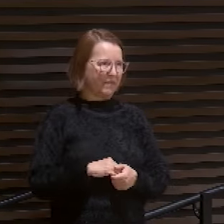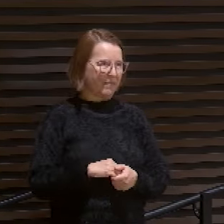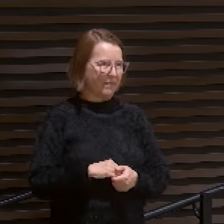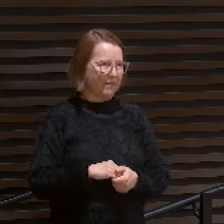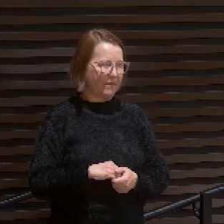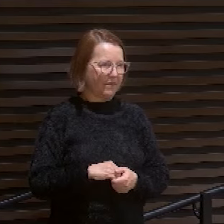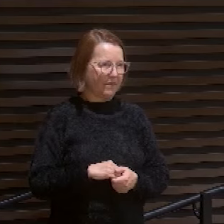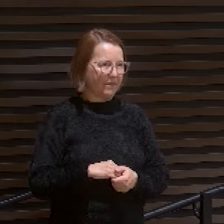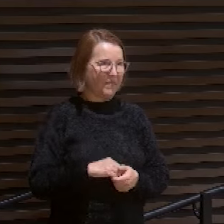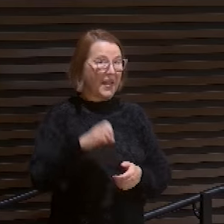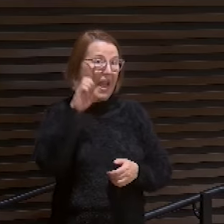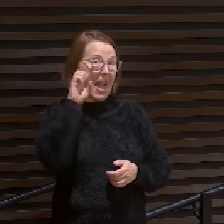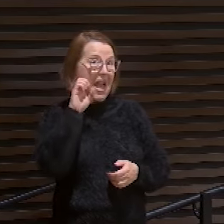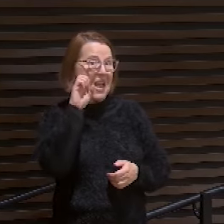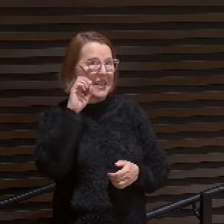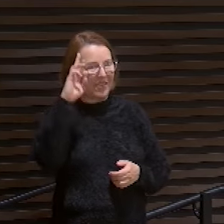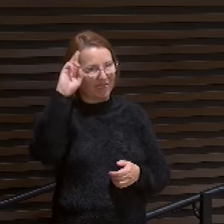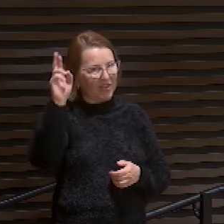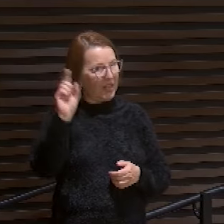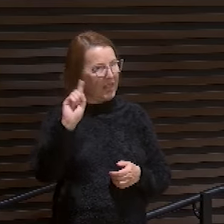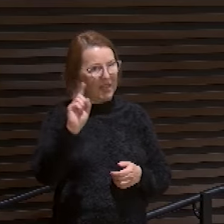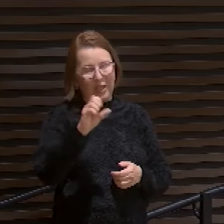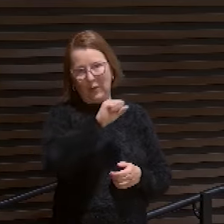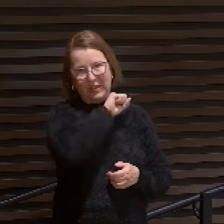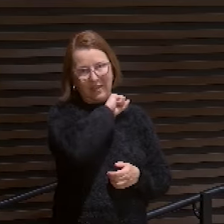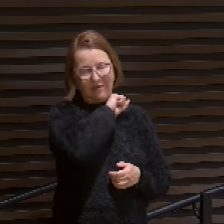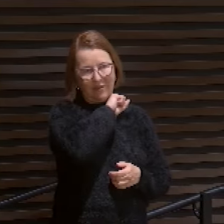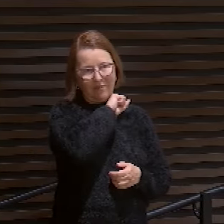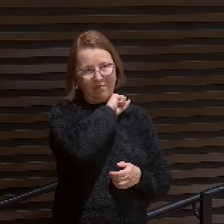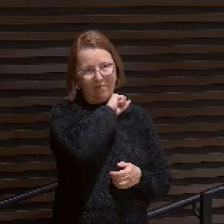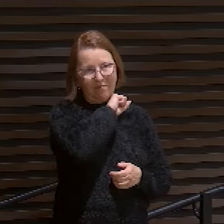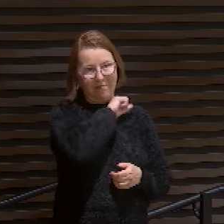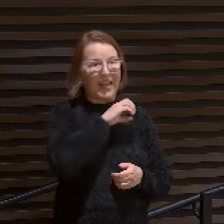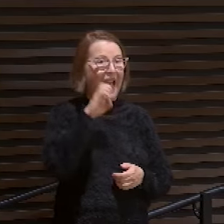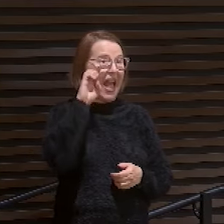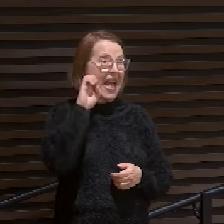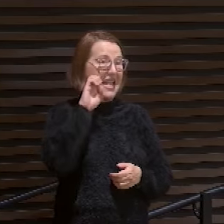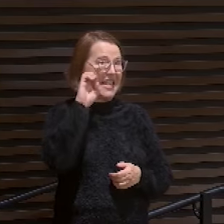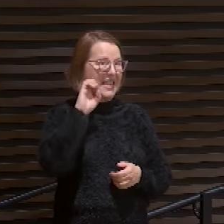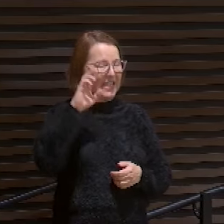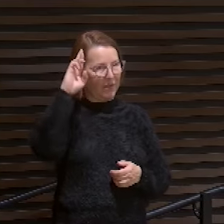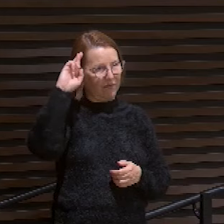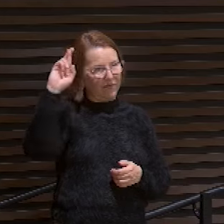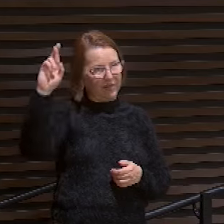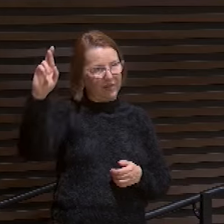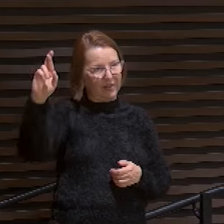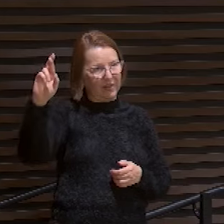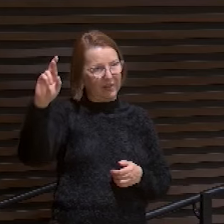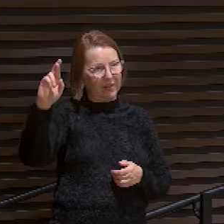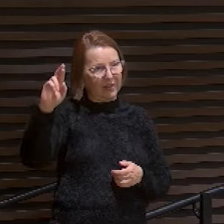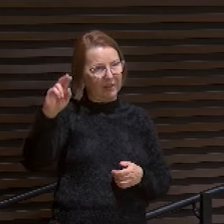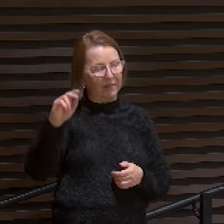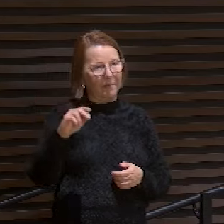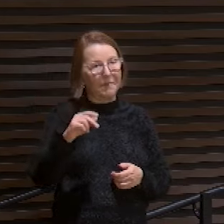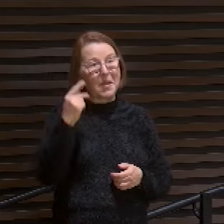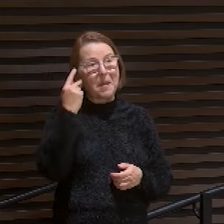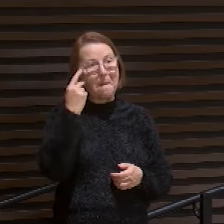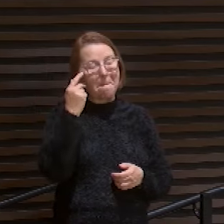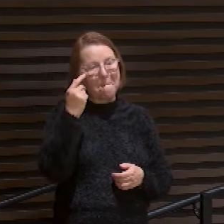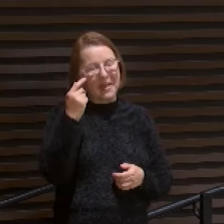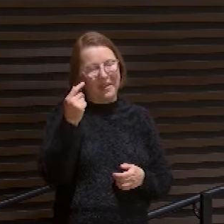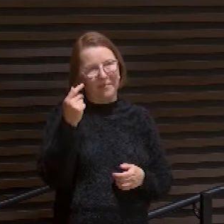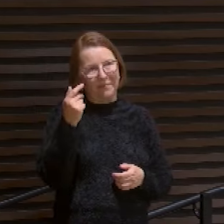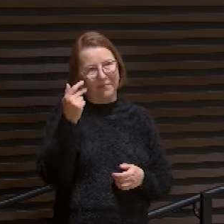A ceia do Senhor não é um sacrifício. A ceia do Senhor é uma memória, é um